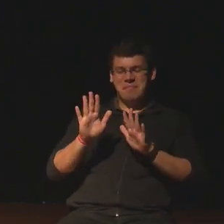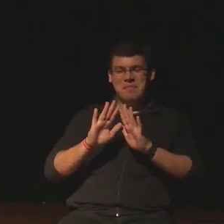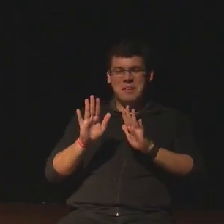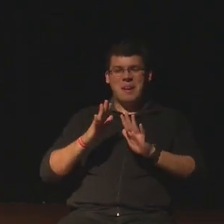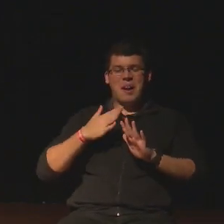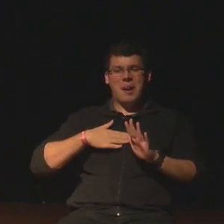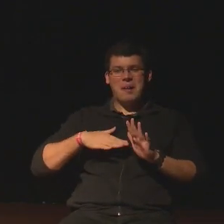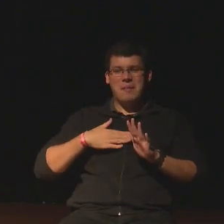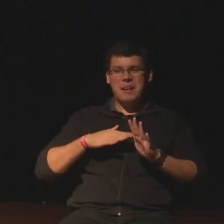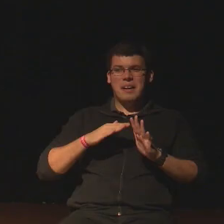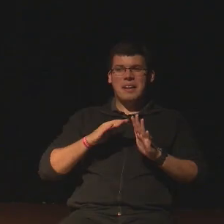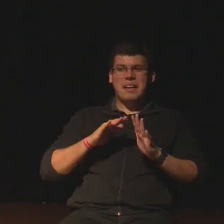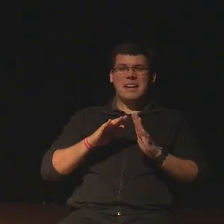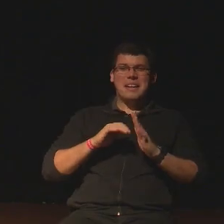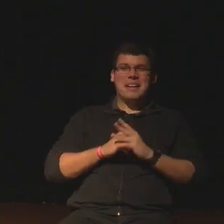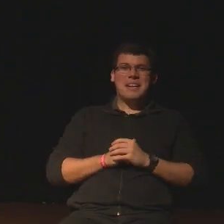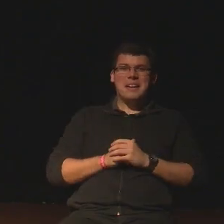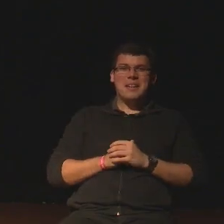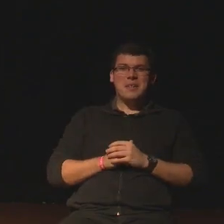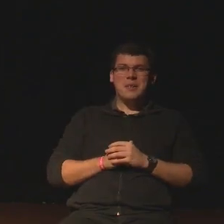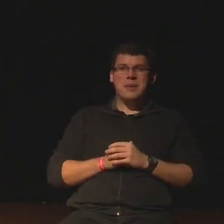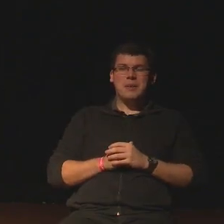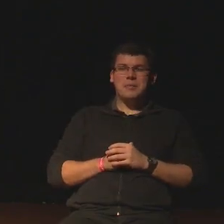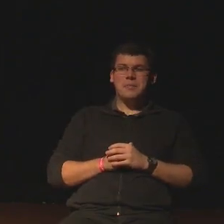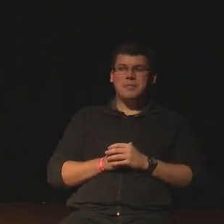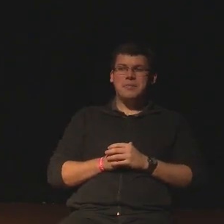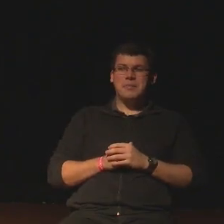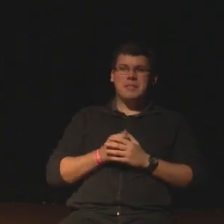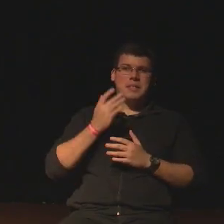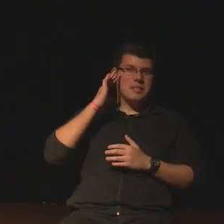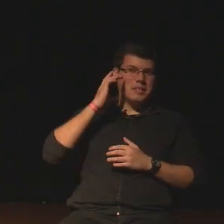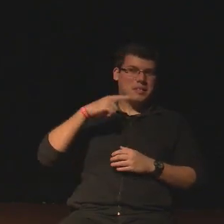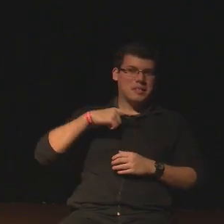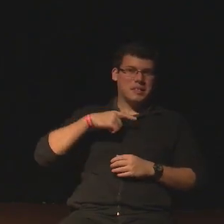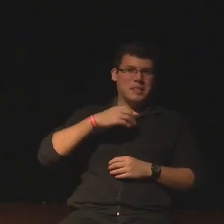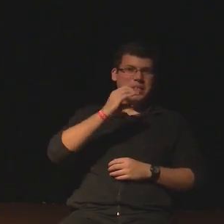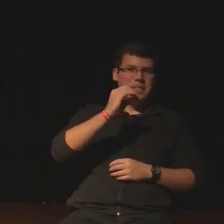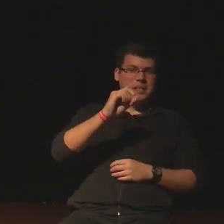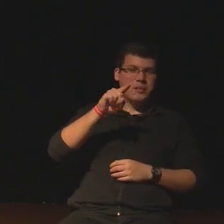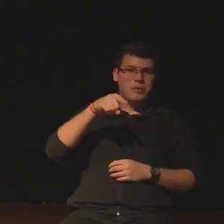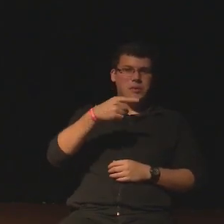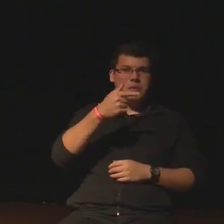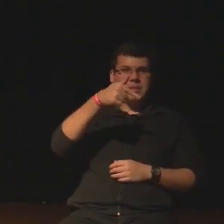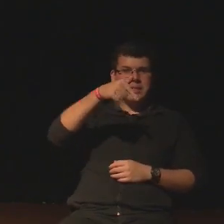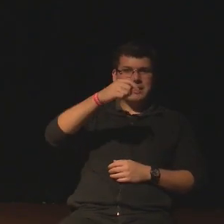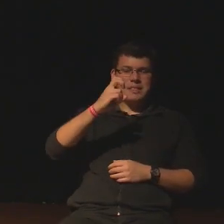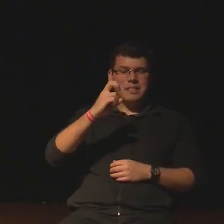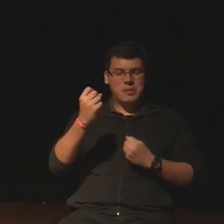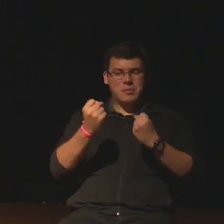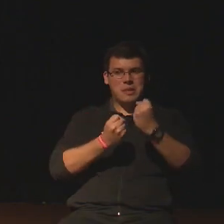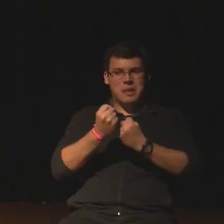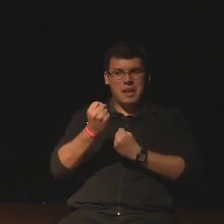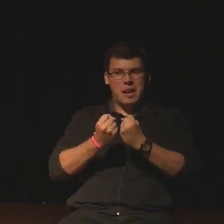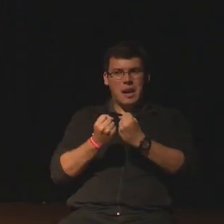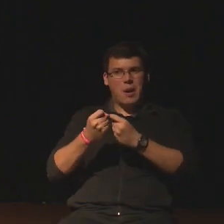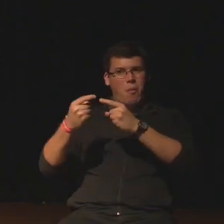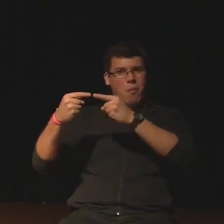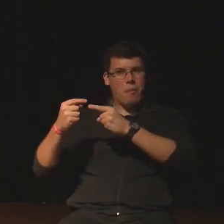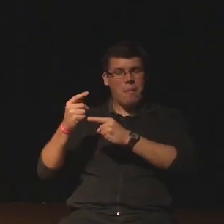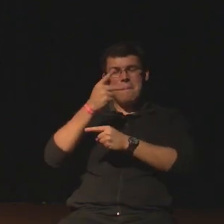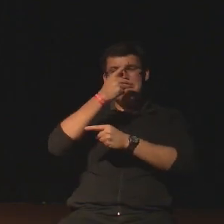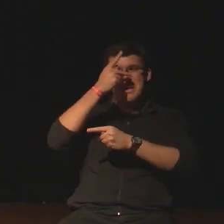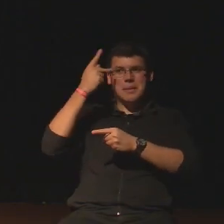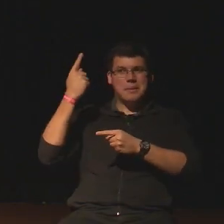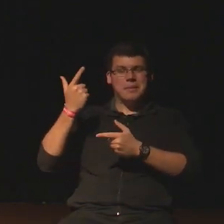salvo engano, o último levantamento que eu tinha feito dava 0,75 carro por pessoa na cidade de São Paulo. A gente tem um número de